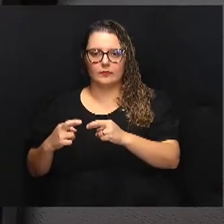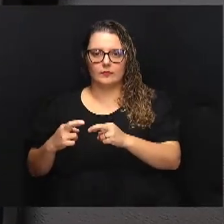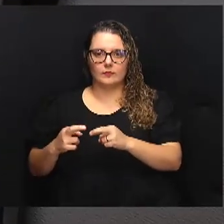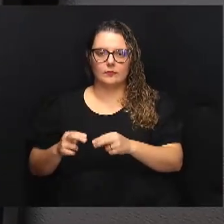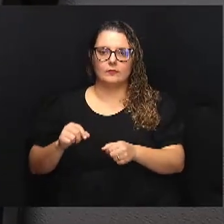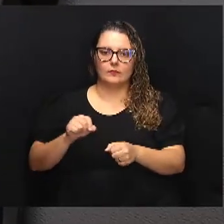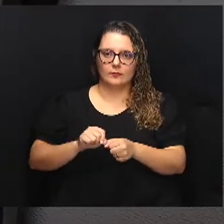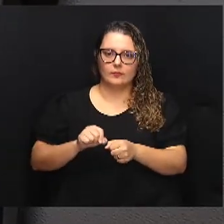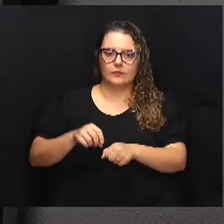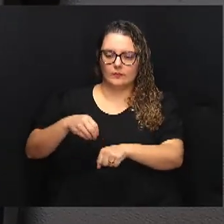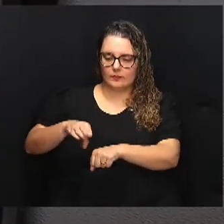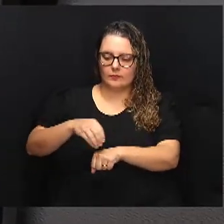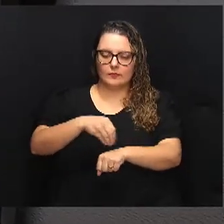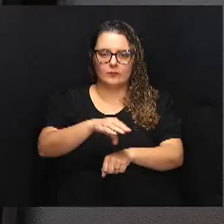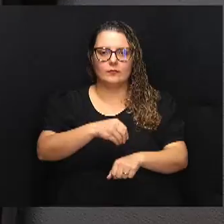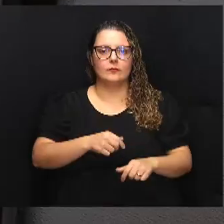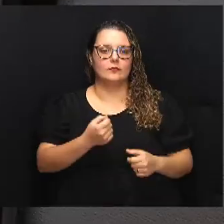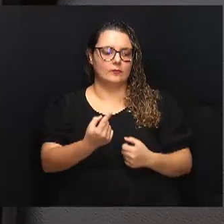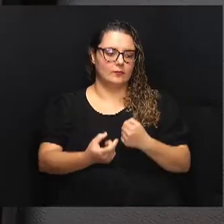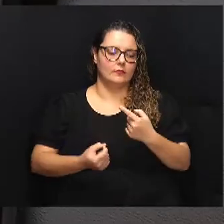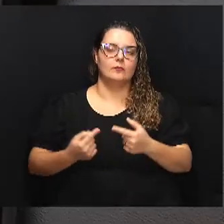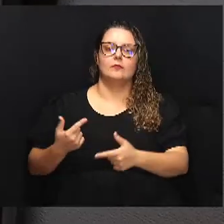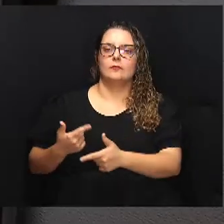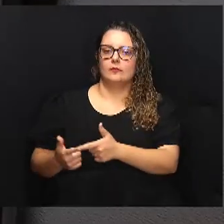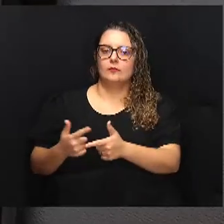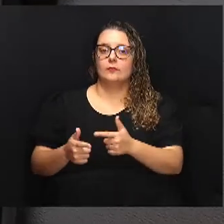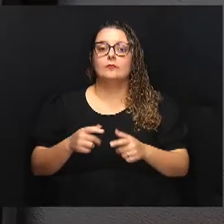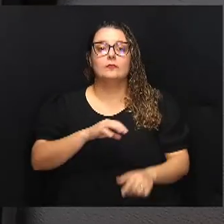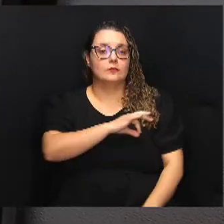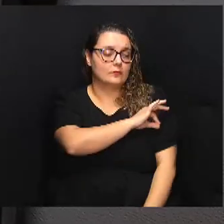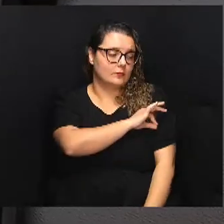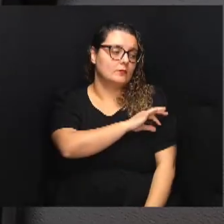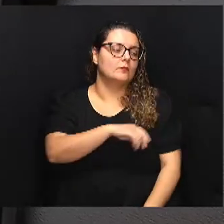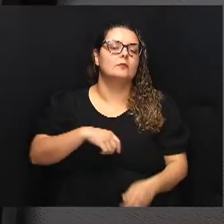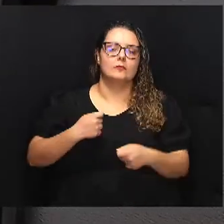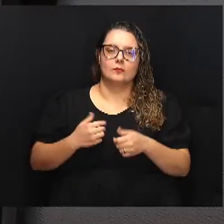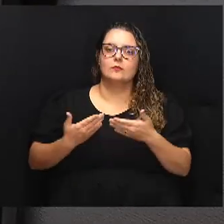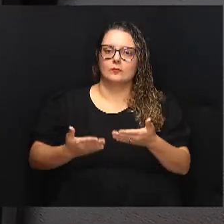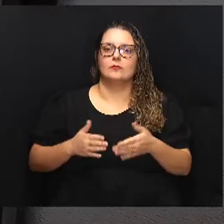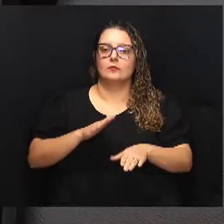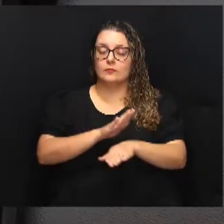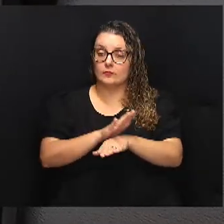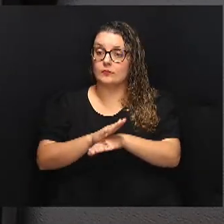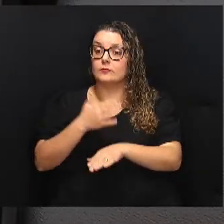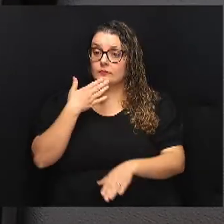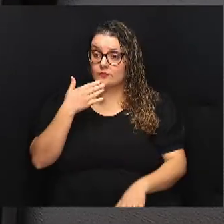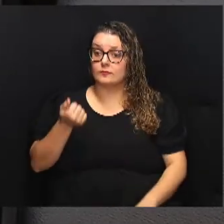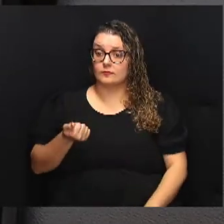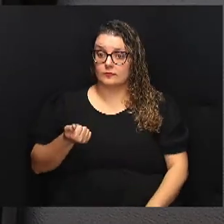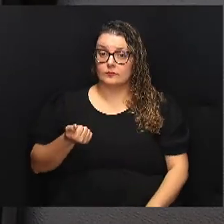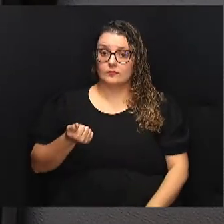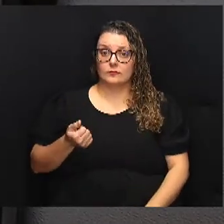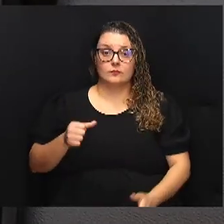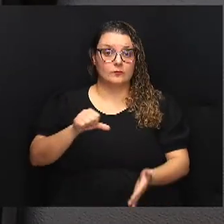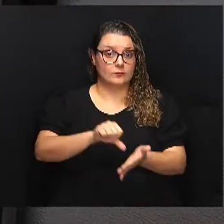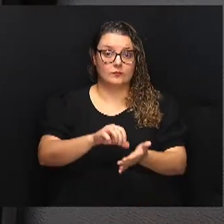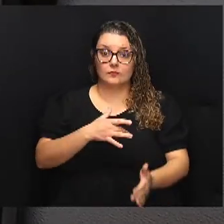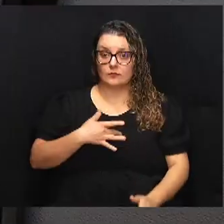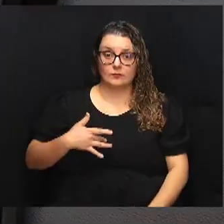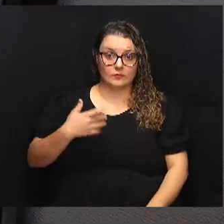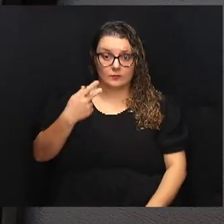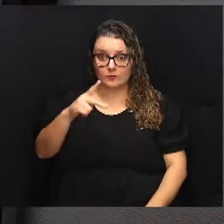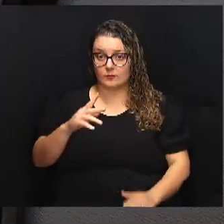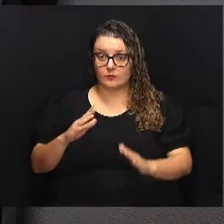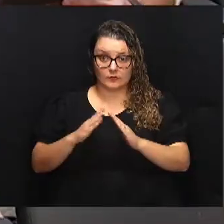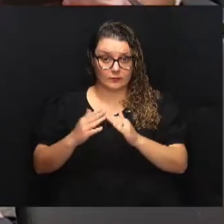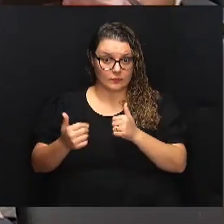as indicações onde tem algum problema que a prefeitura precisa ali intervir para poder melhorar, seja no postinho de saúde perto da sua